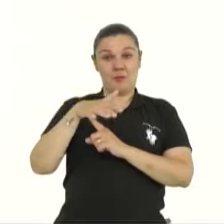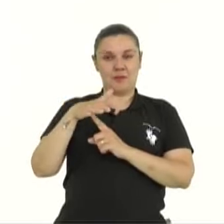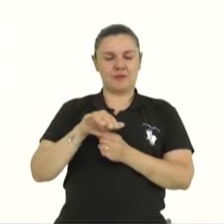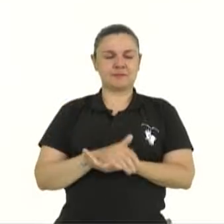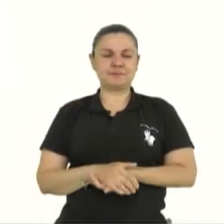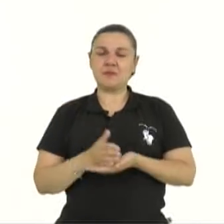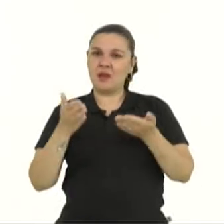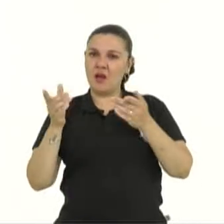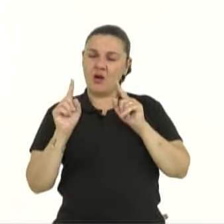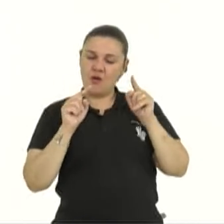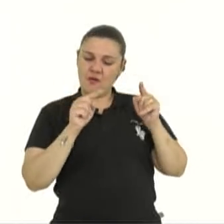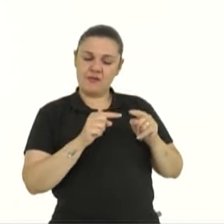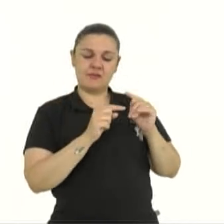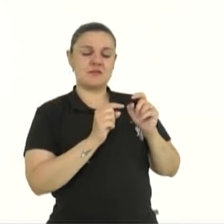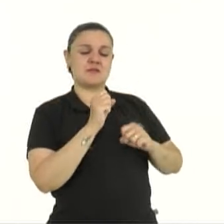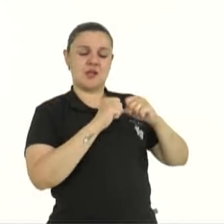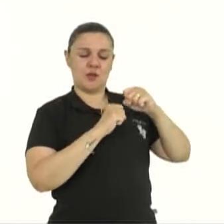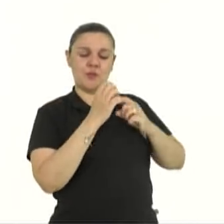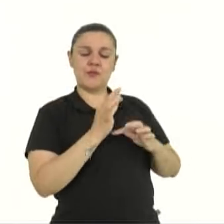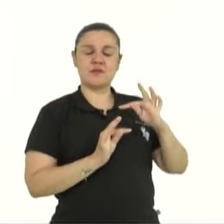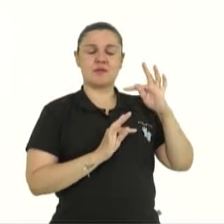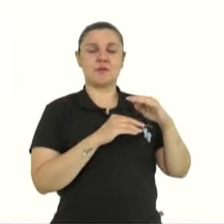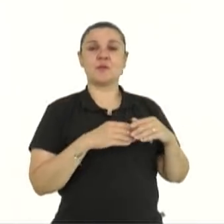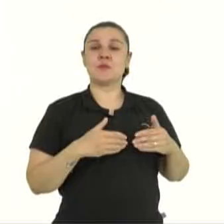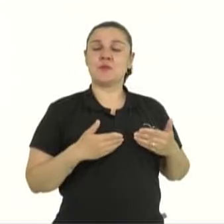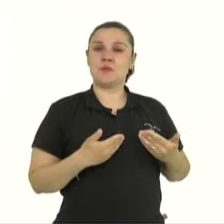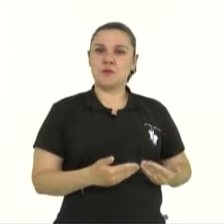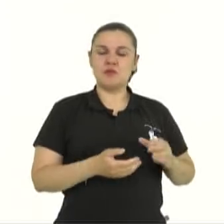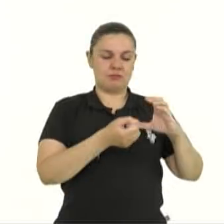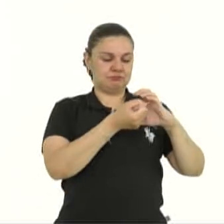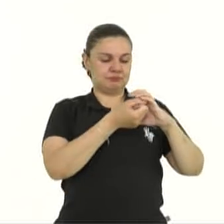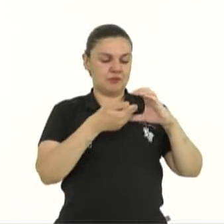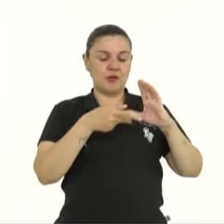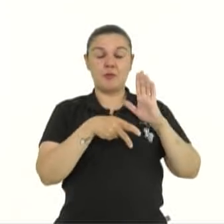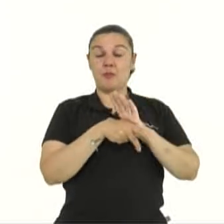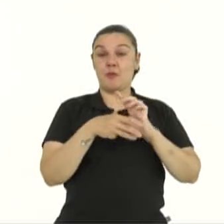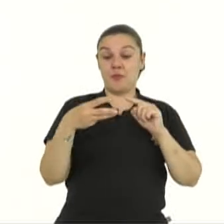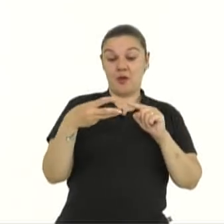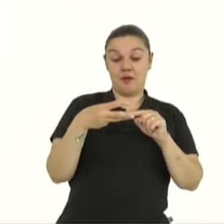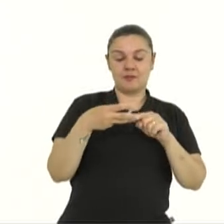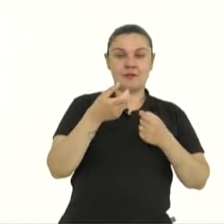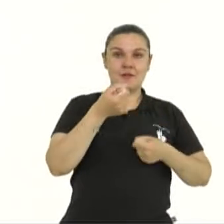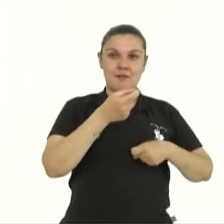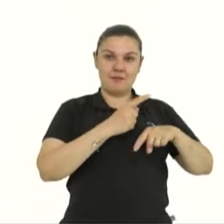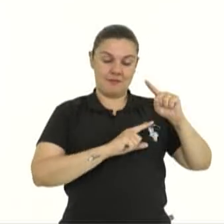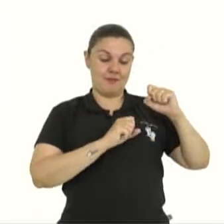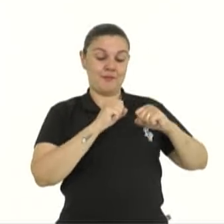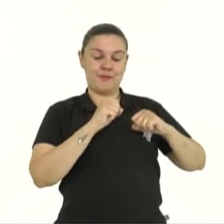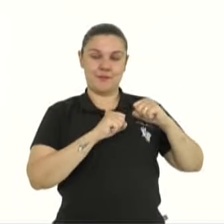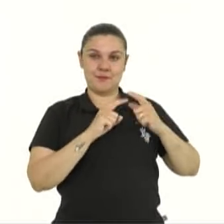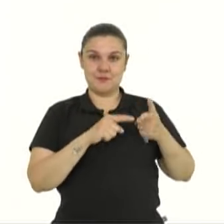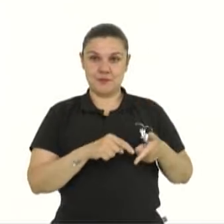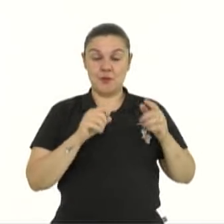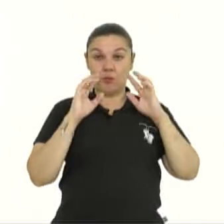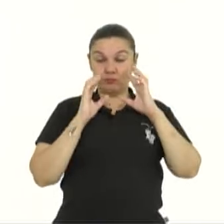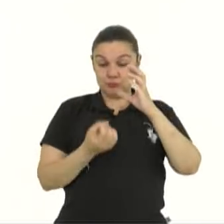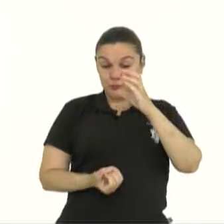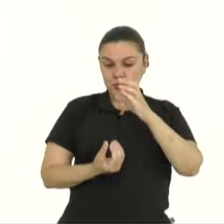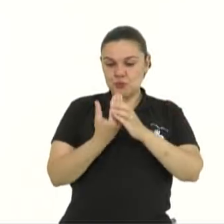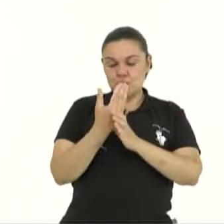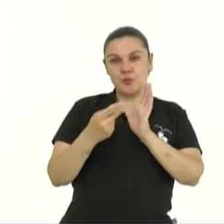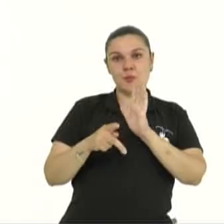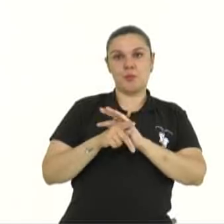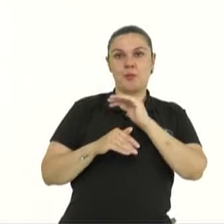indústria de alta tecnologia, né? São características da terceira revolução industrial, né? Que é quando surge aí